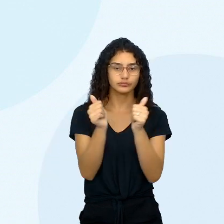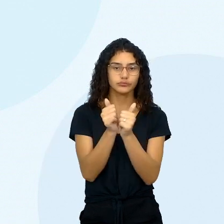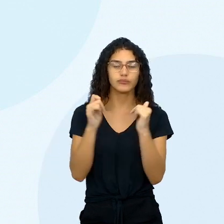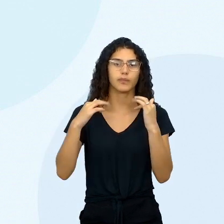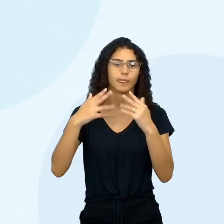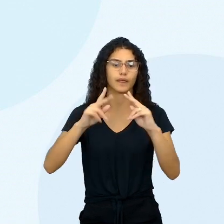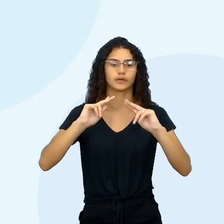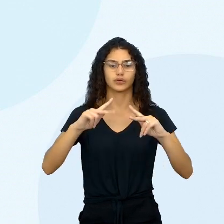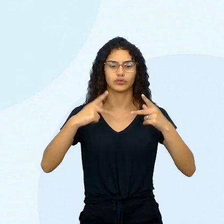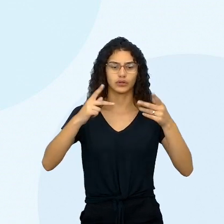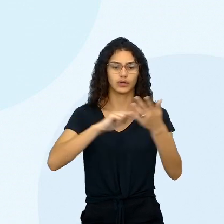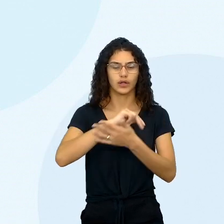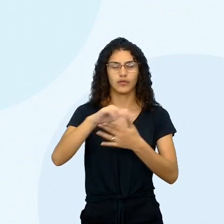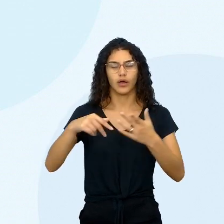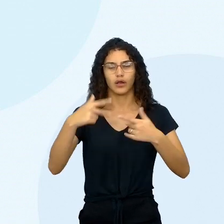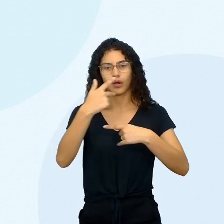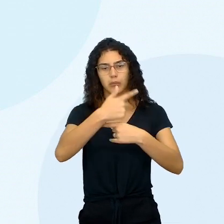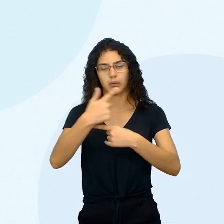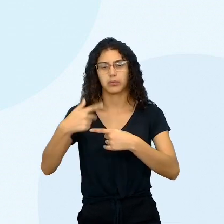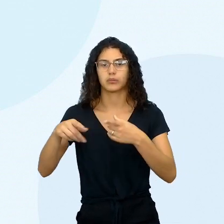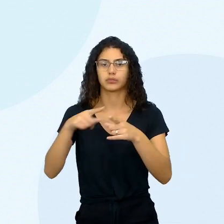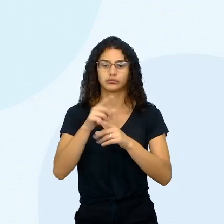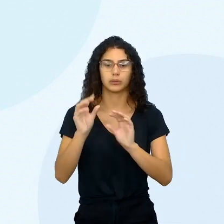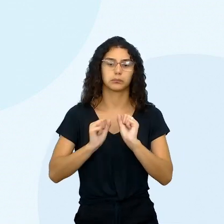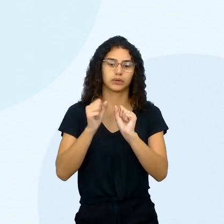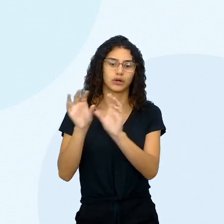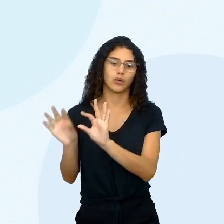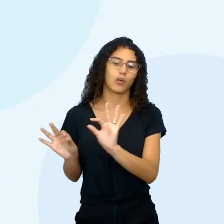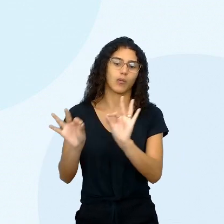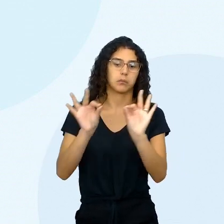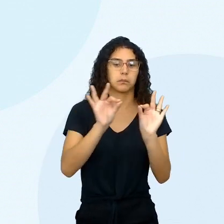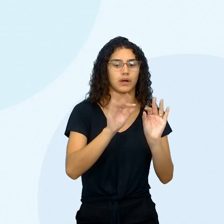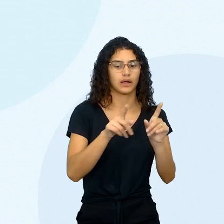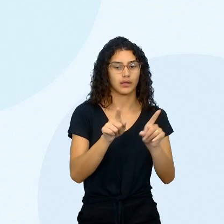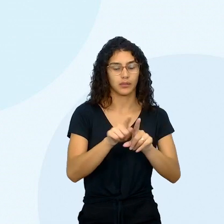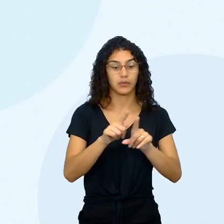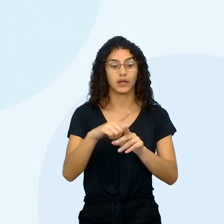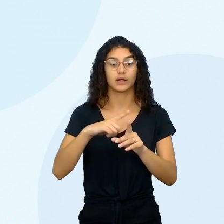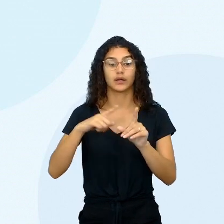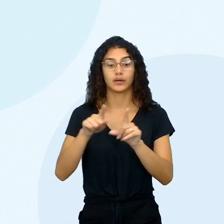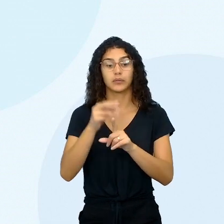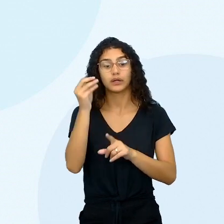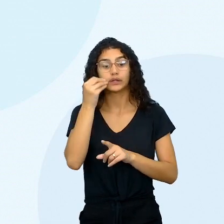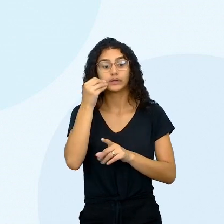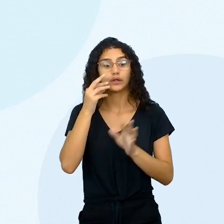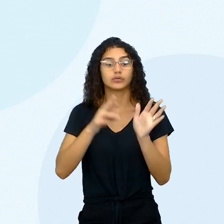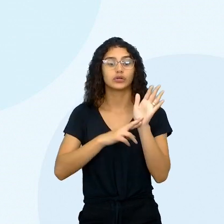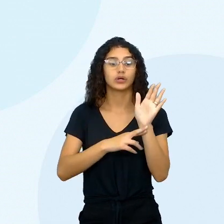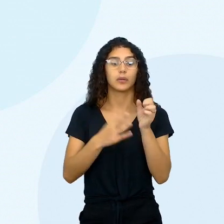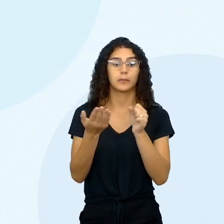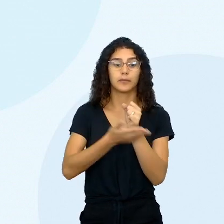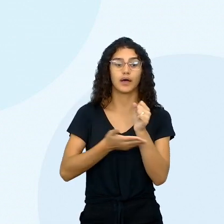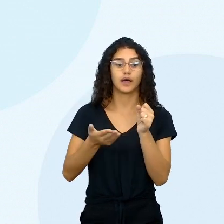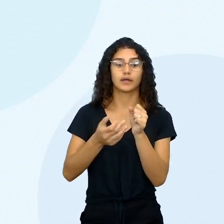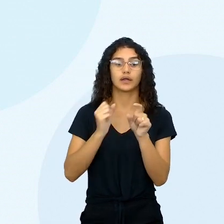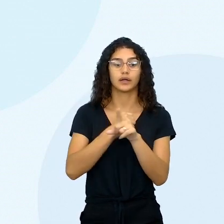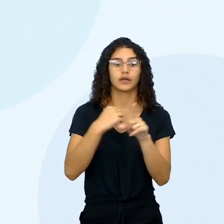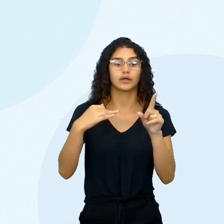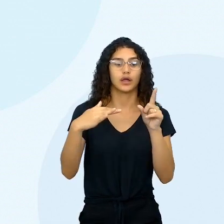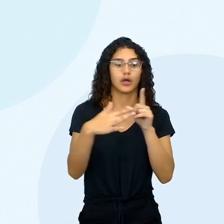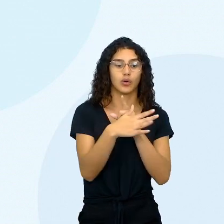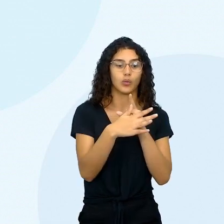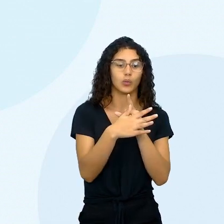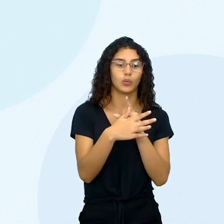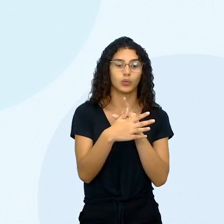aí de links de outras apresentações para vocês poderem acompanhar. E também tentamos trazer com questões básicas da sociedade,